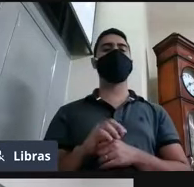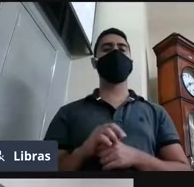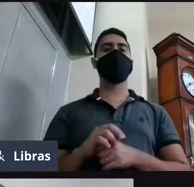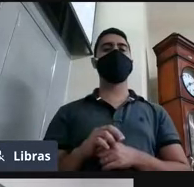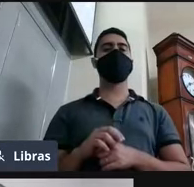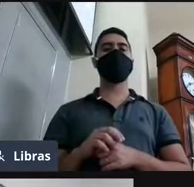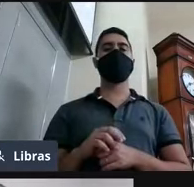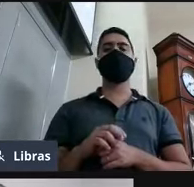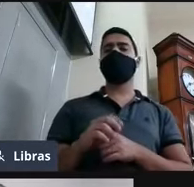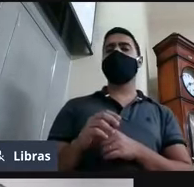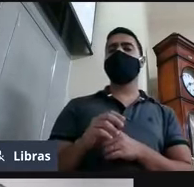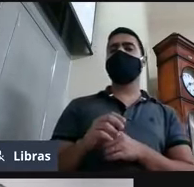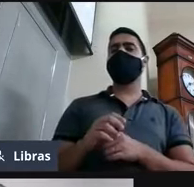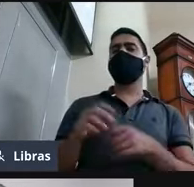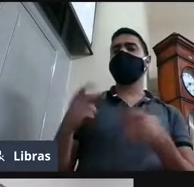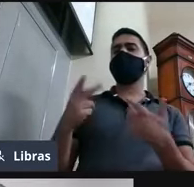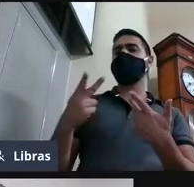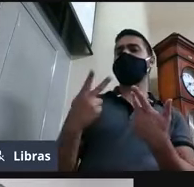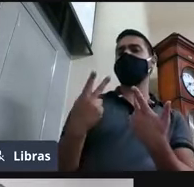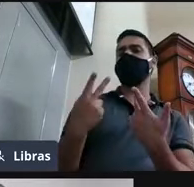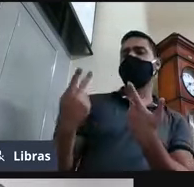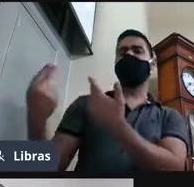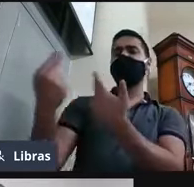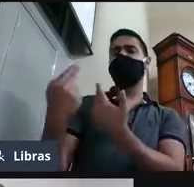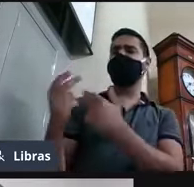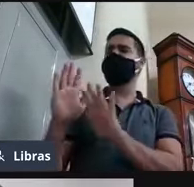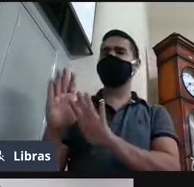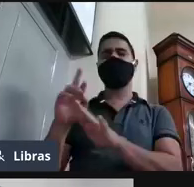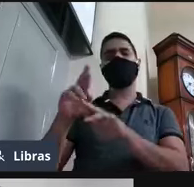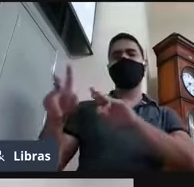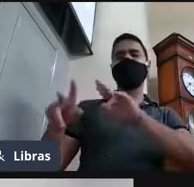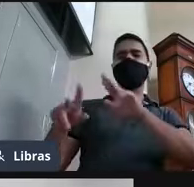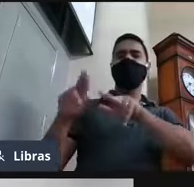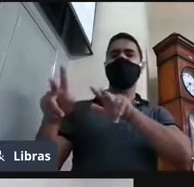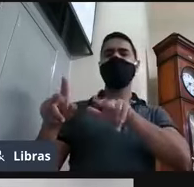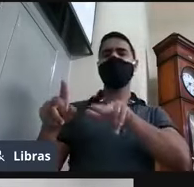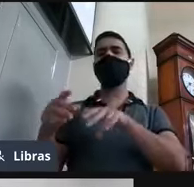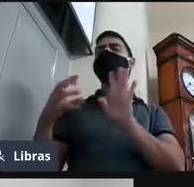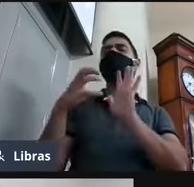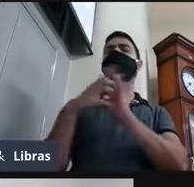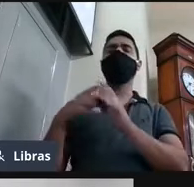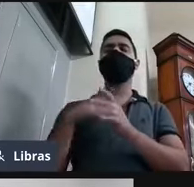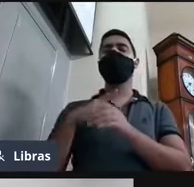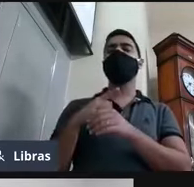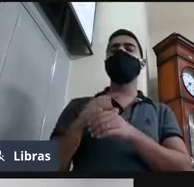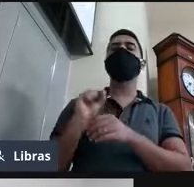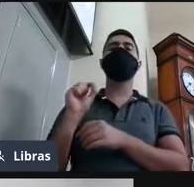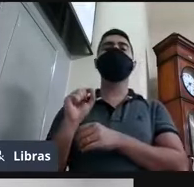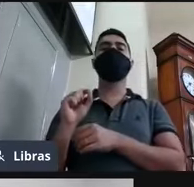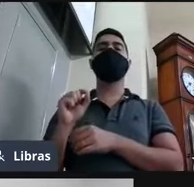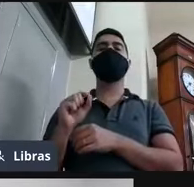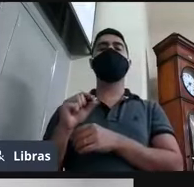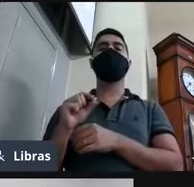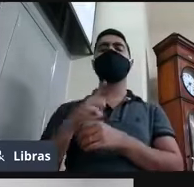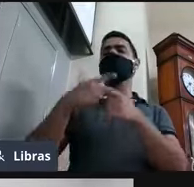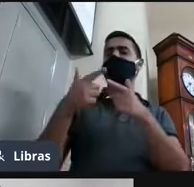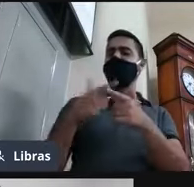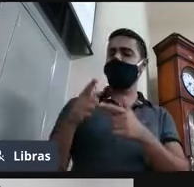é homogêneo, ele é unilateral, ele é um parlamento vicioso e